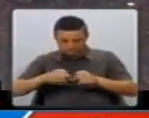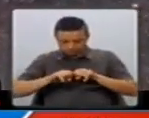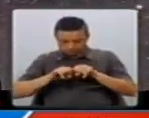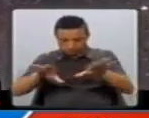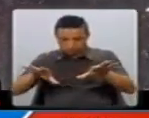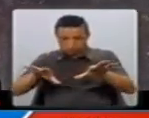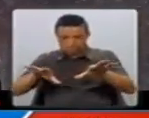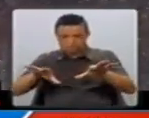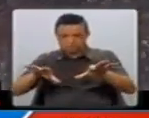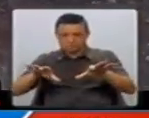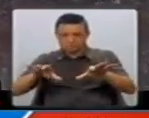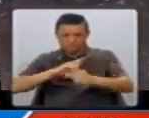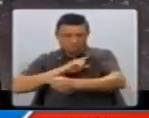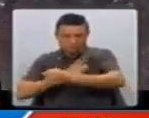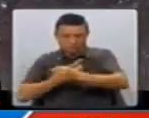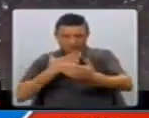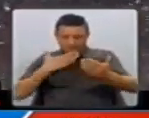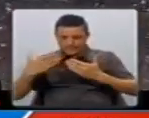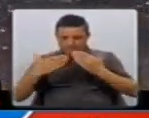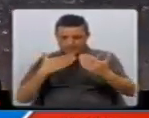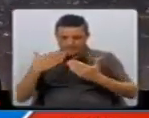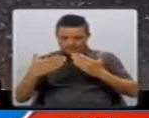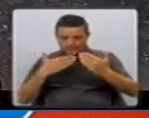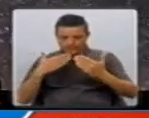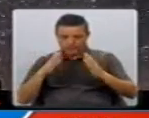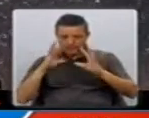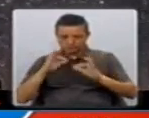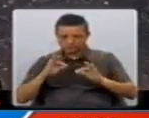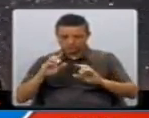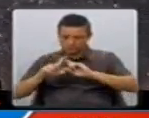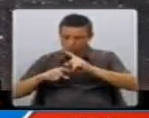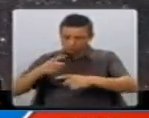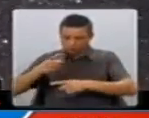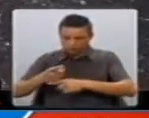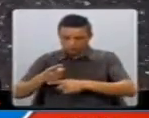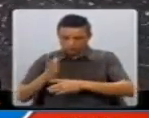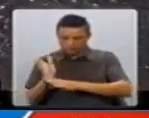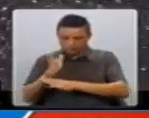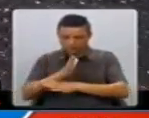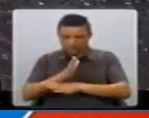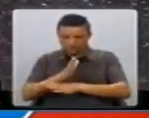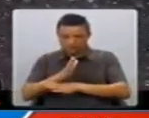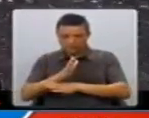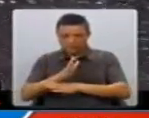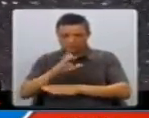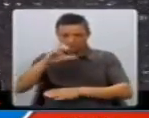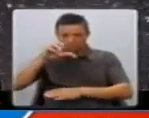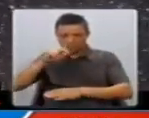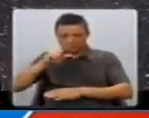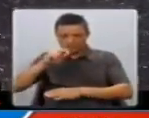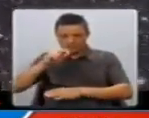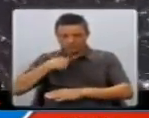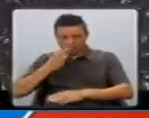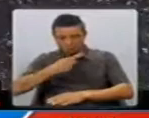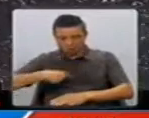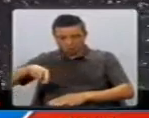estelares extremamente fortes que moldam, digamos assim, o útero de onde vêm. E moldam de tal maneira que aquilo que nós estamos a